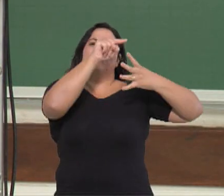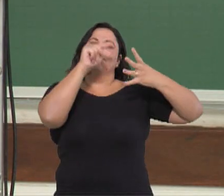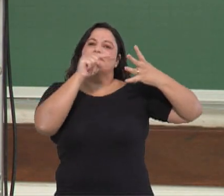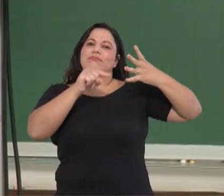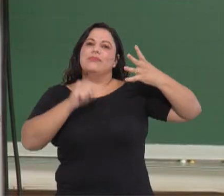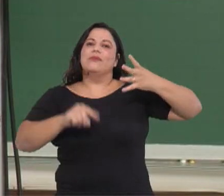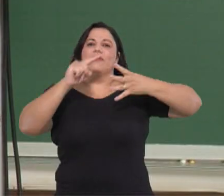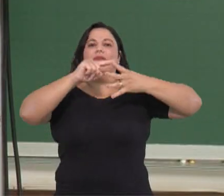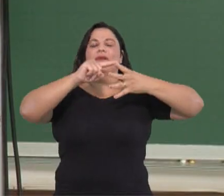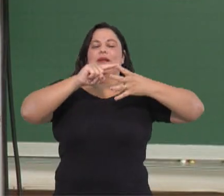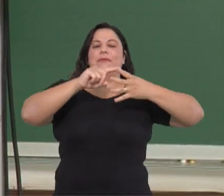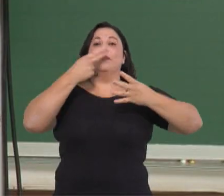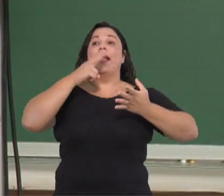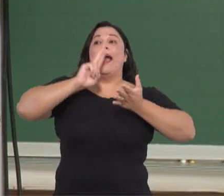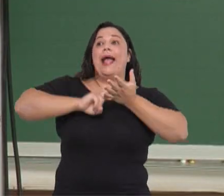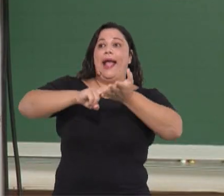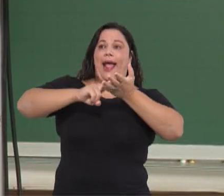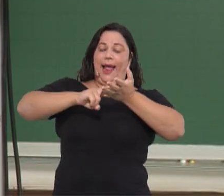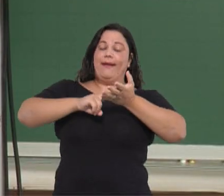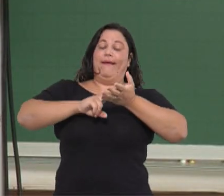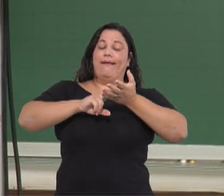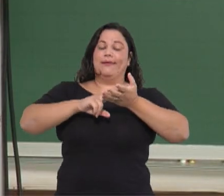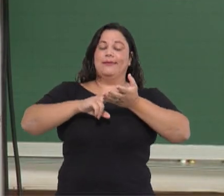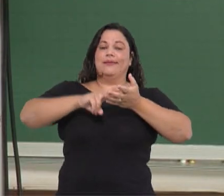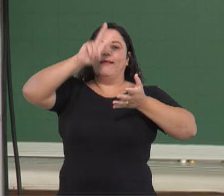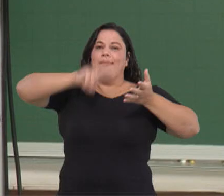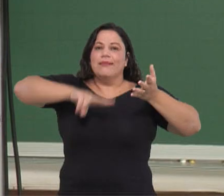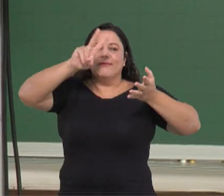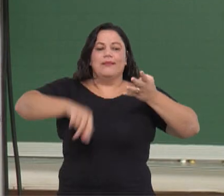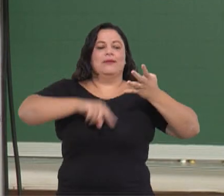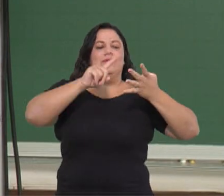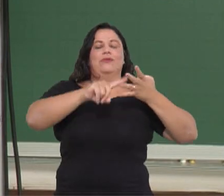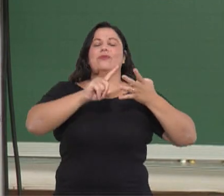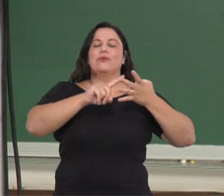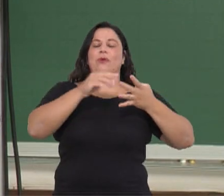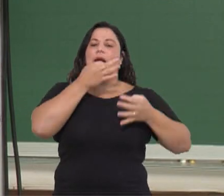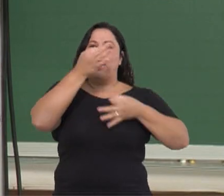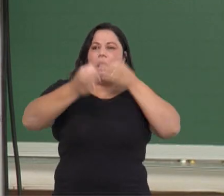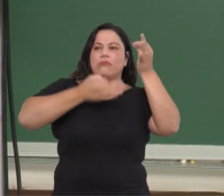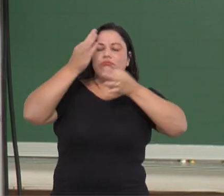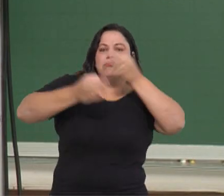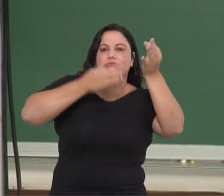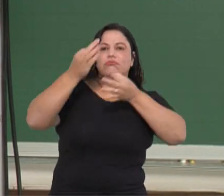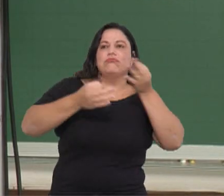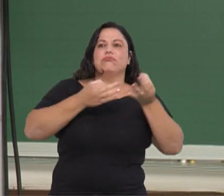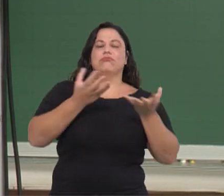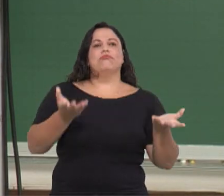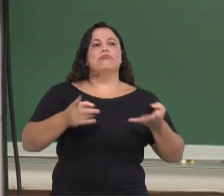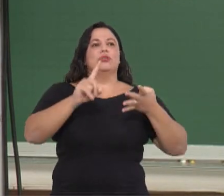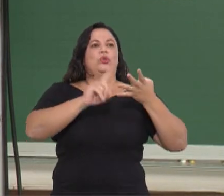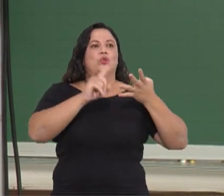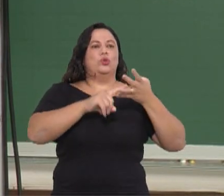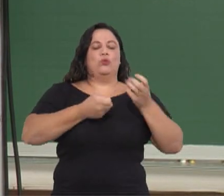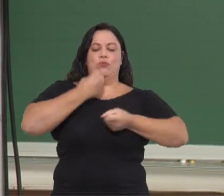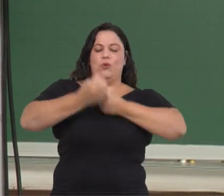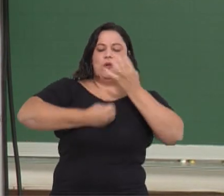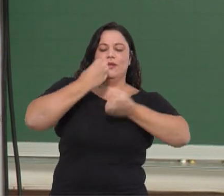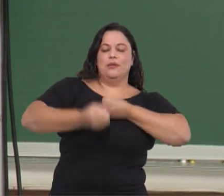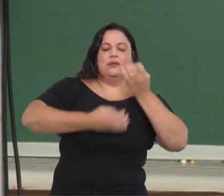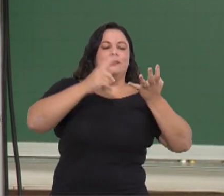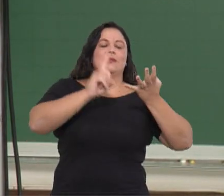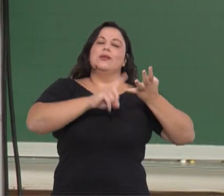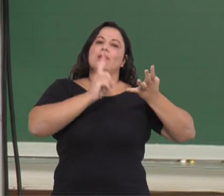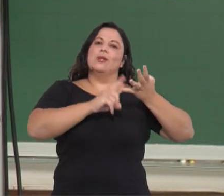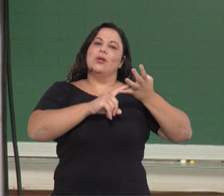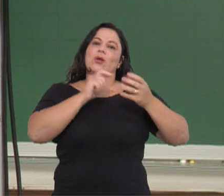do leitor, artigo de opinião, poesia e reportagem. Qual dessas